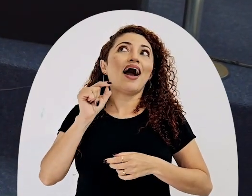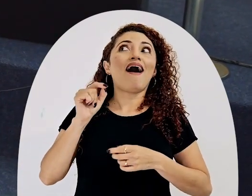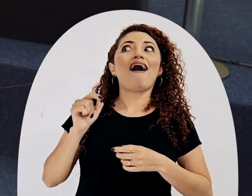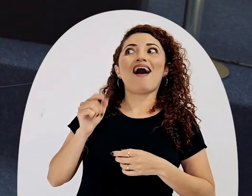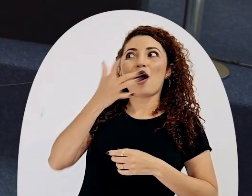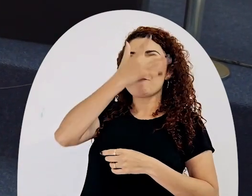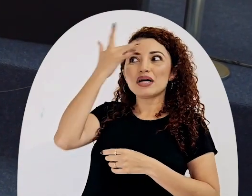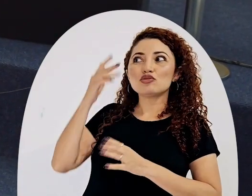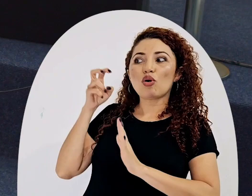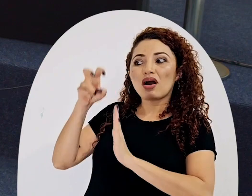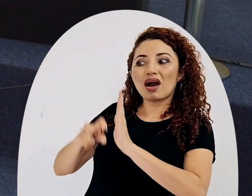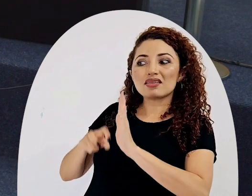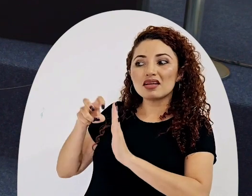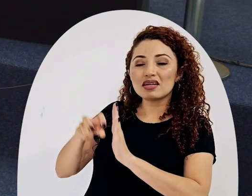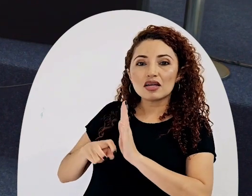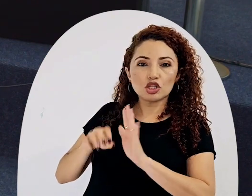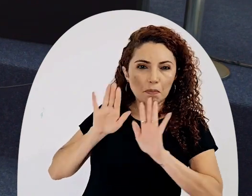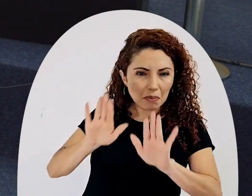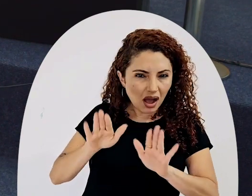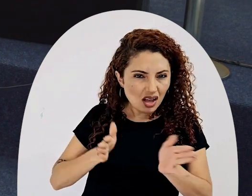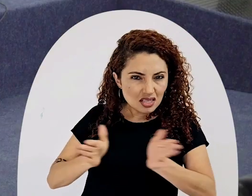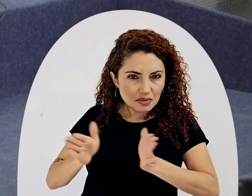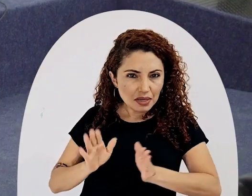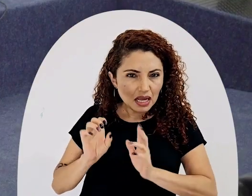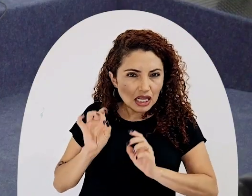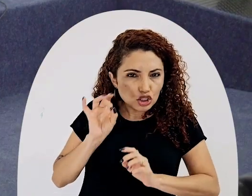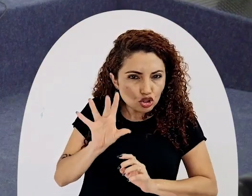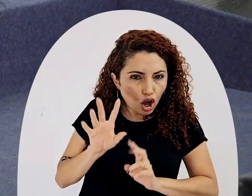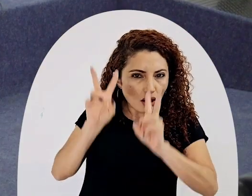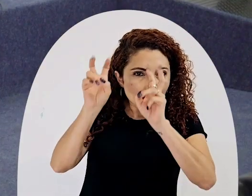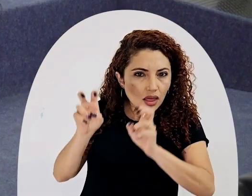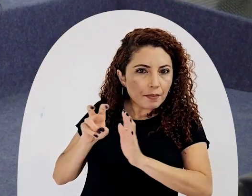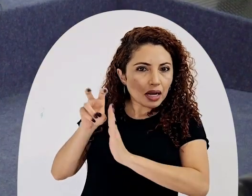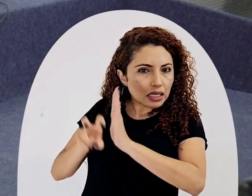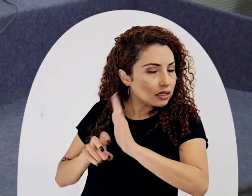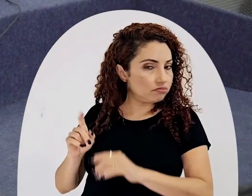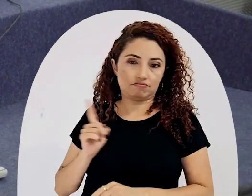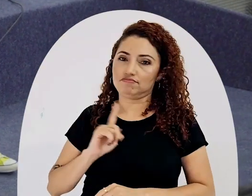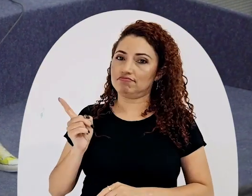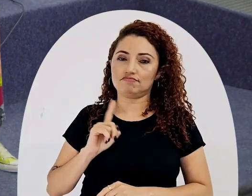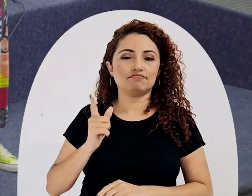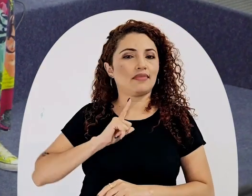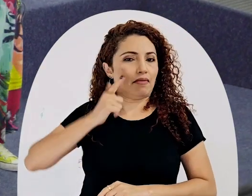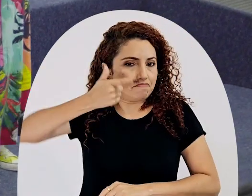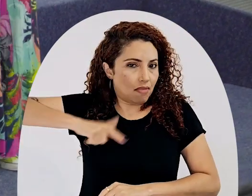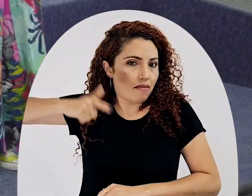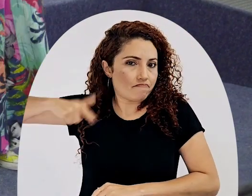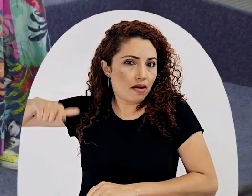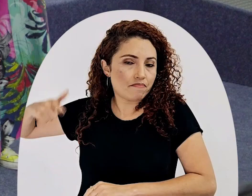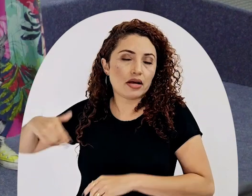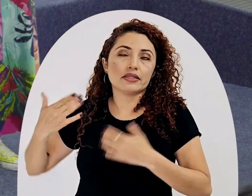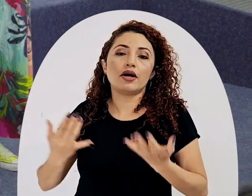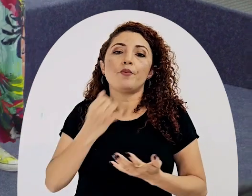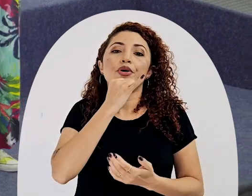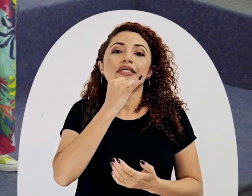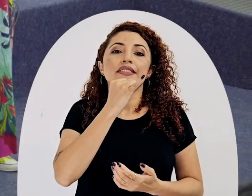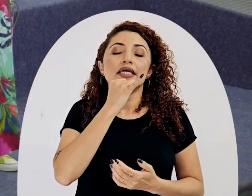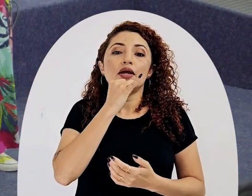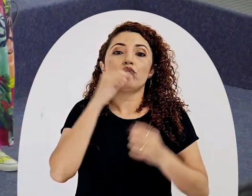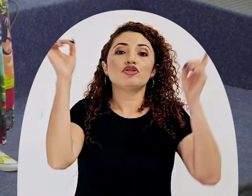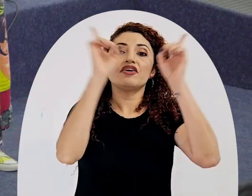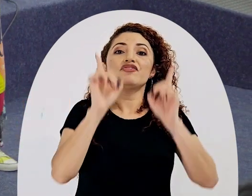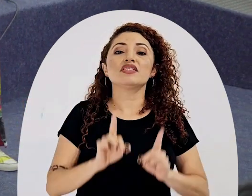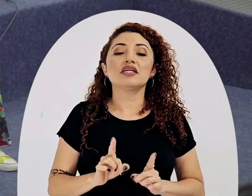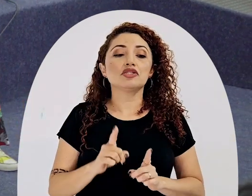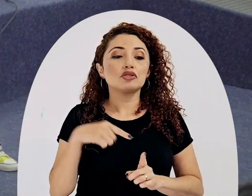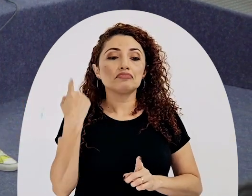para muito além disso. A gente fala hoje, por exemplo, de deficiências que não são visíveis.